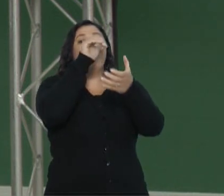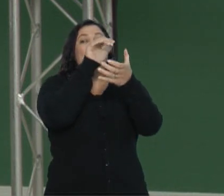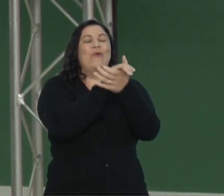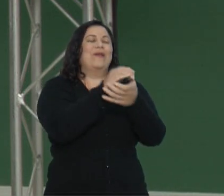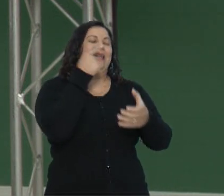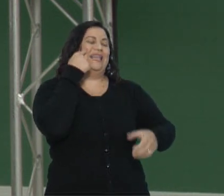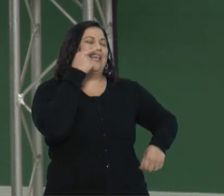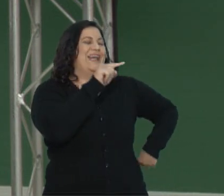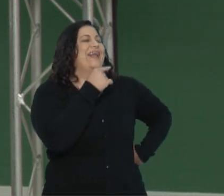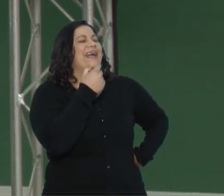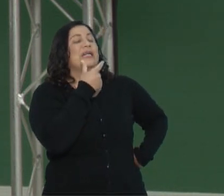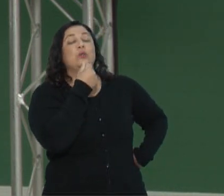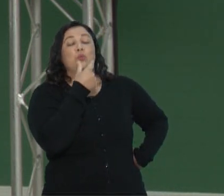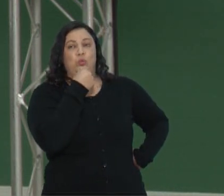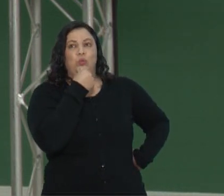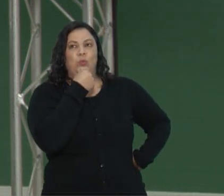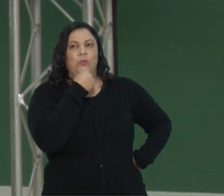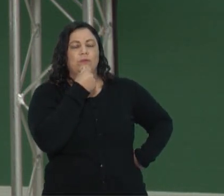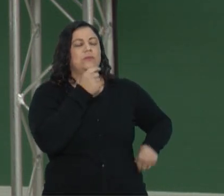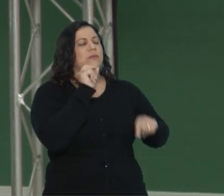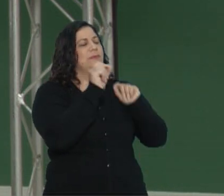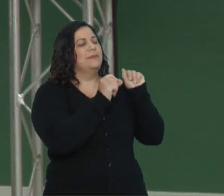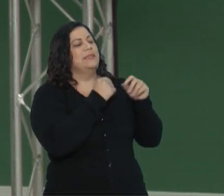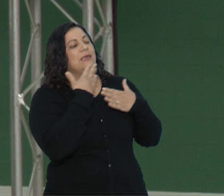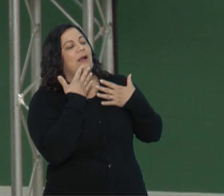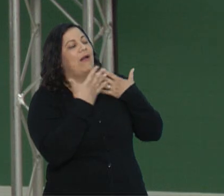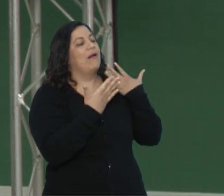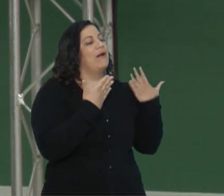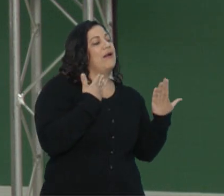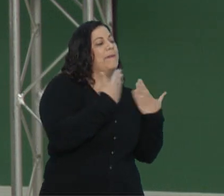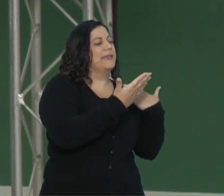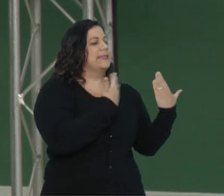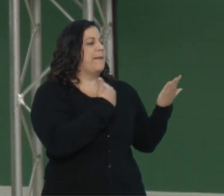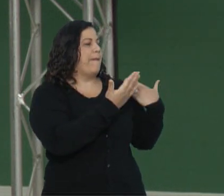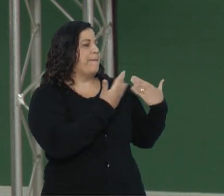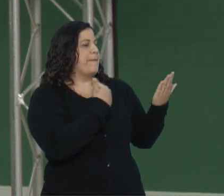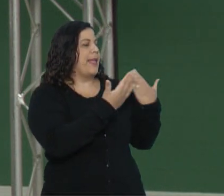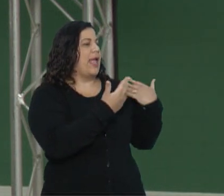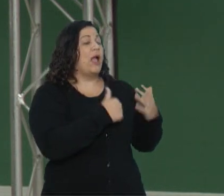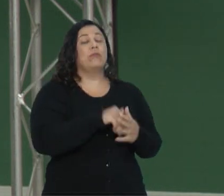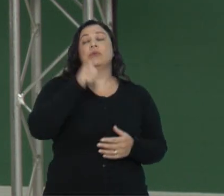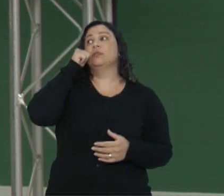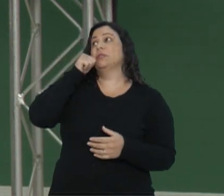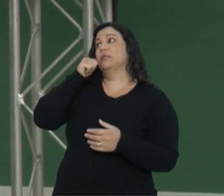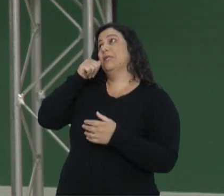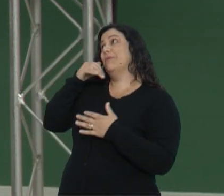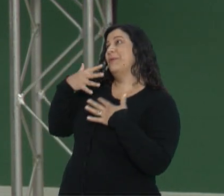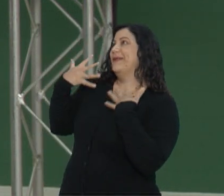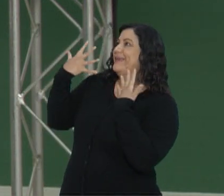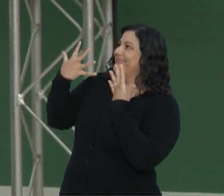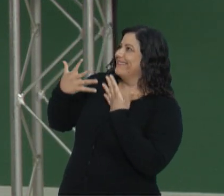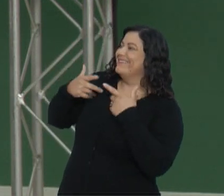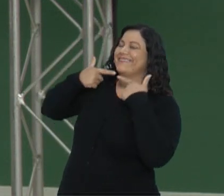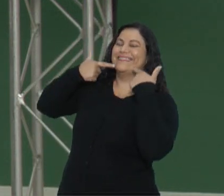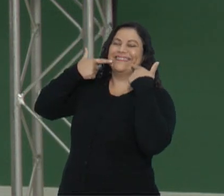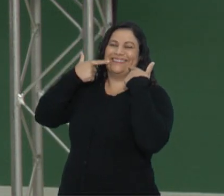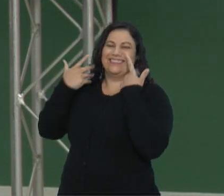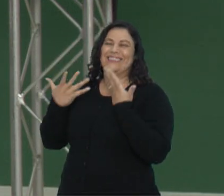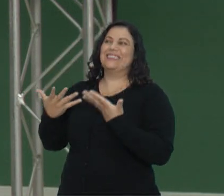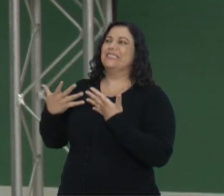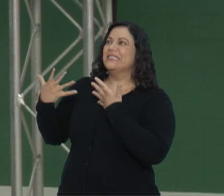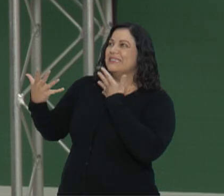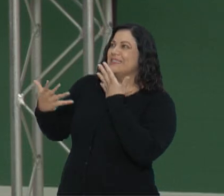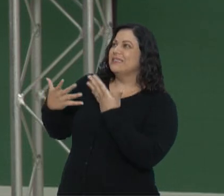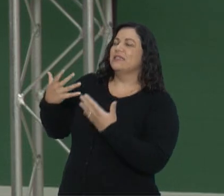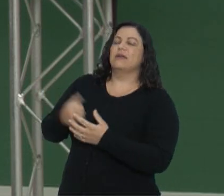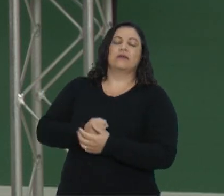bem deformado, a esposa não queria mais nada com ele, né? E ele percebeu esse flerte e esse deboche, porque depois